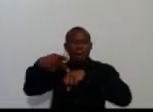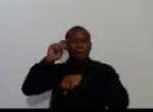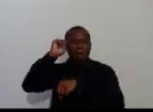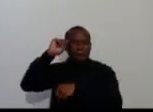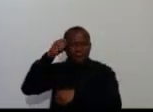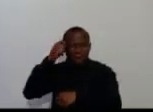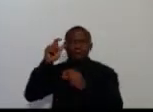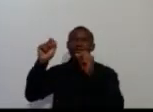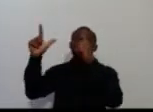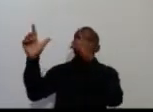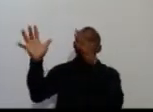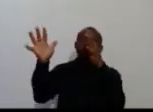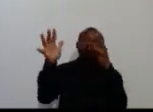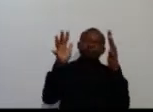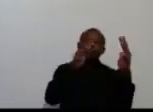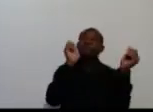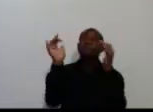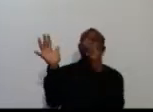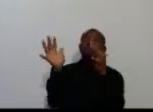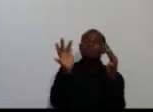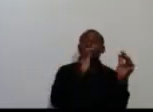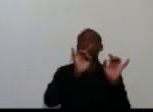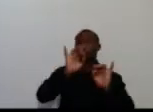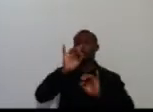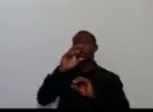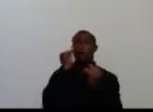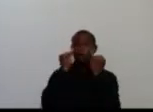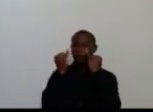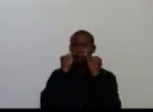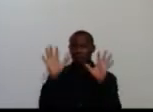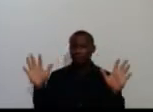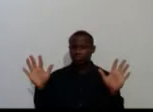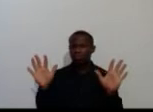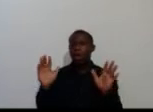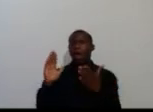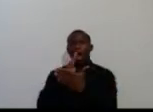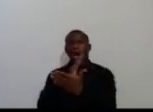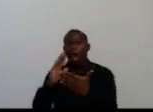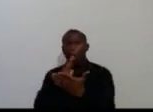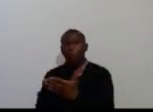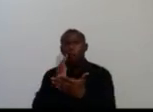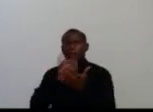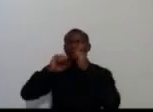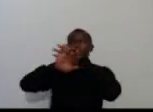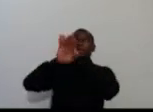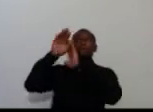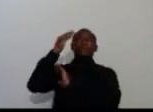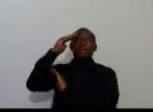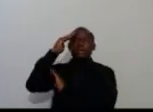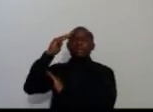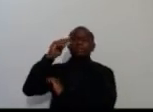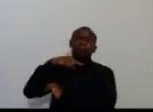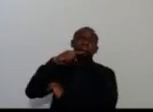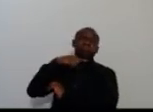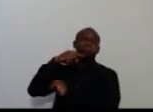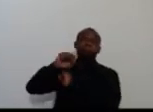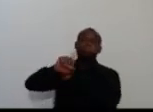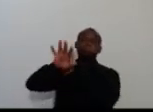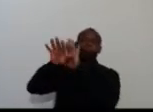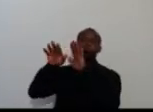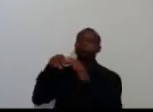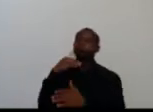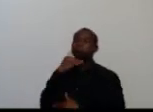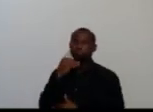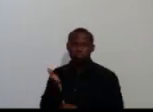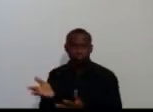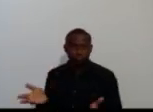conseguia compreender a web 1.0. Então, a gente era passivo, só recebia informação. Em seguida, a gente tem uma evolução para a web 2.0, que já começa